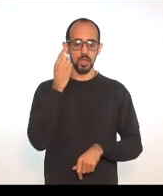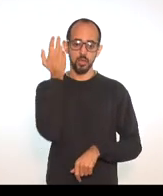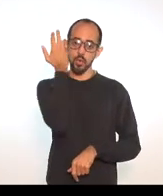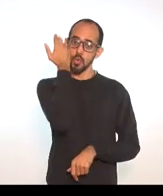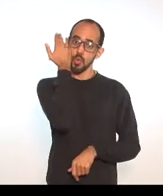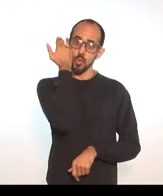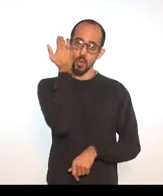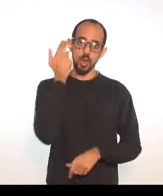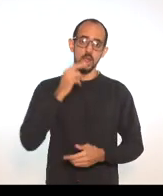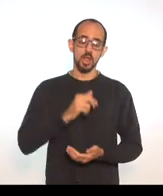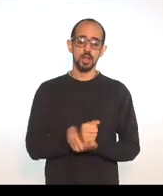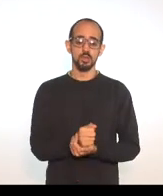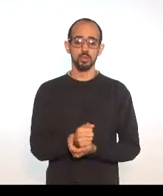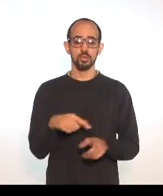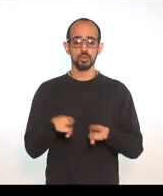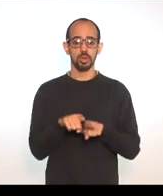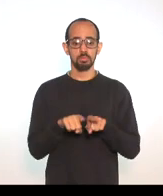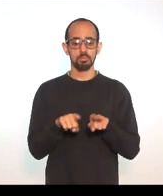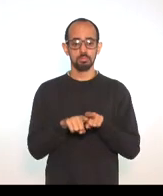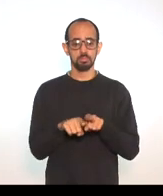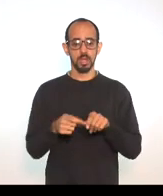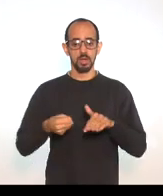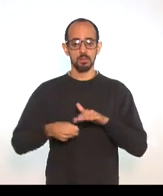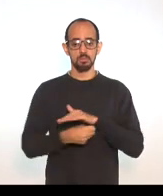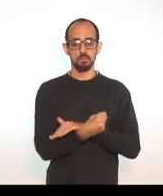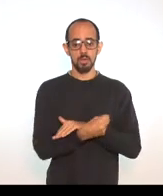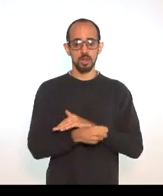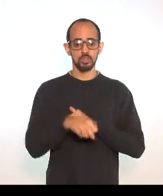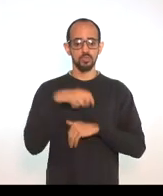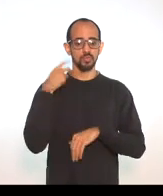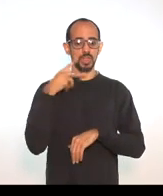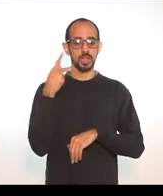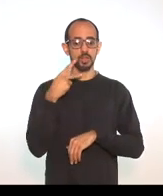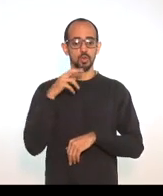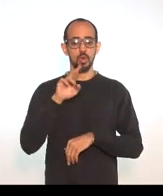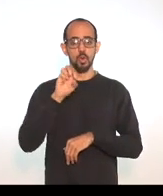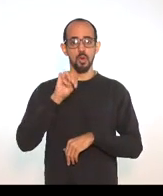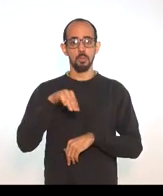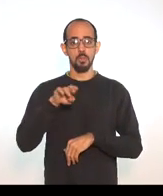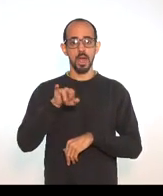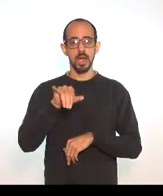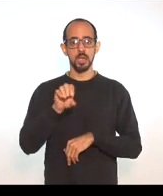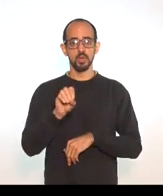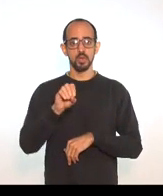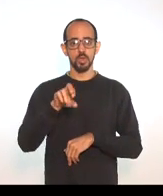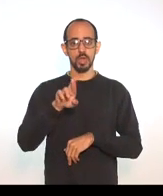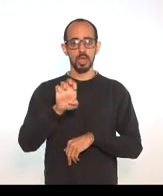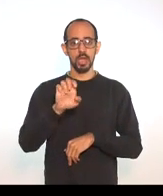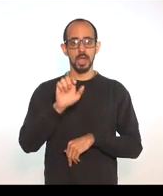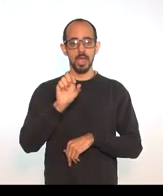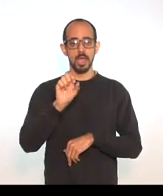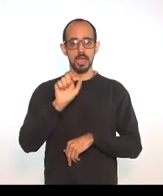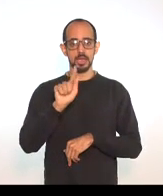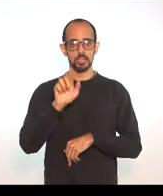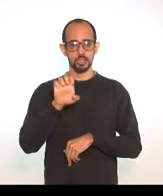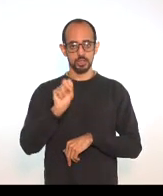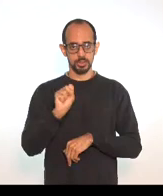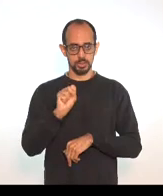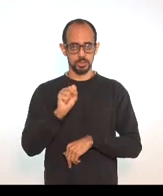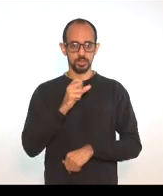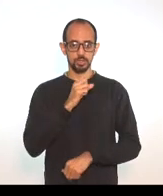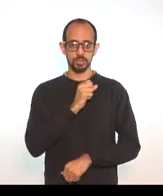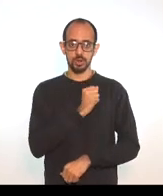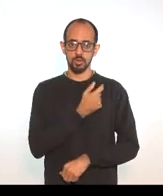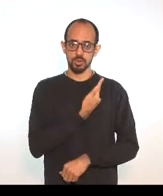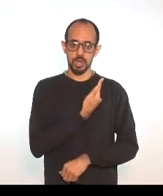registro também a presença do mandato do vereador Romário Régis no município de São Gonçalo eu